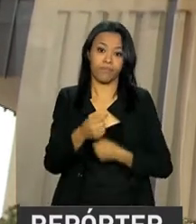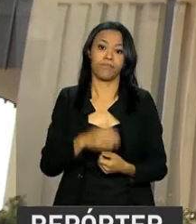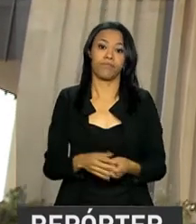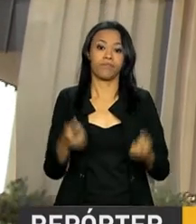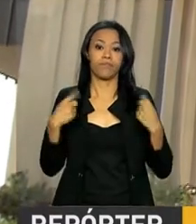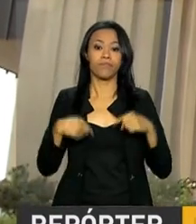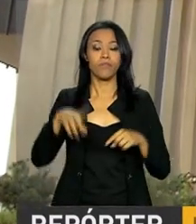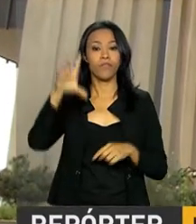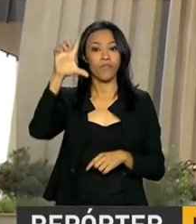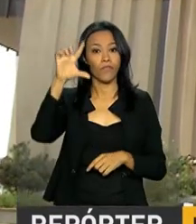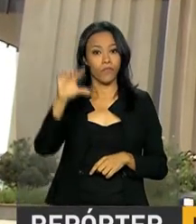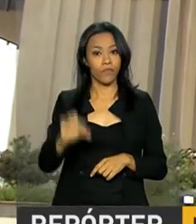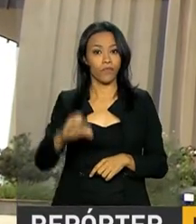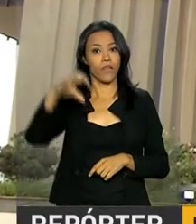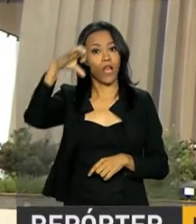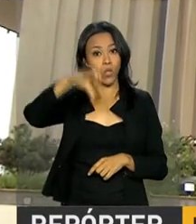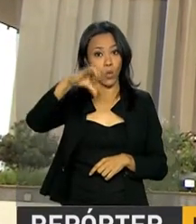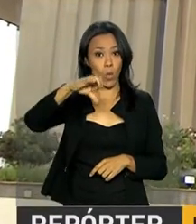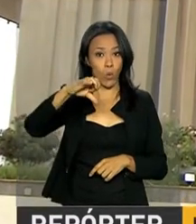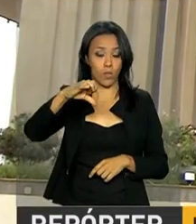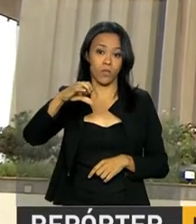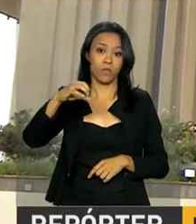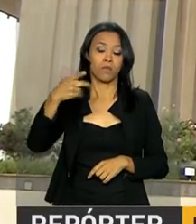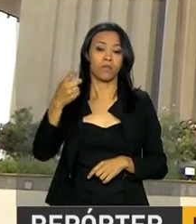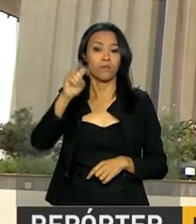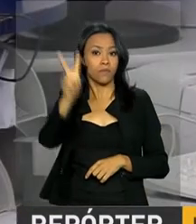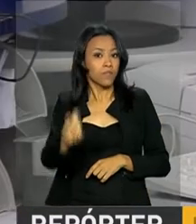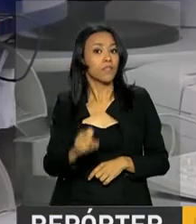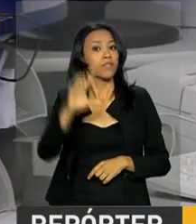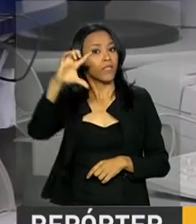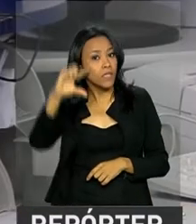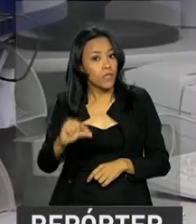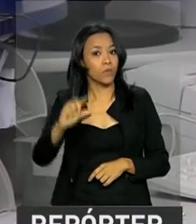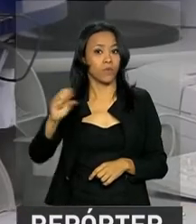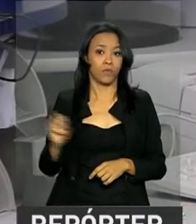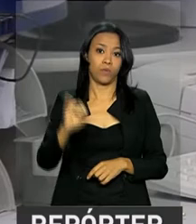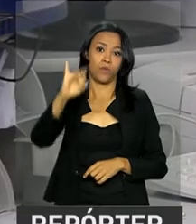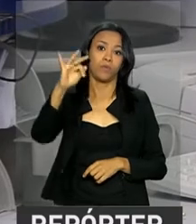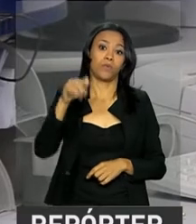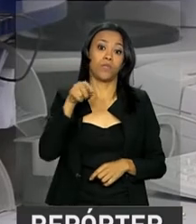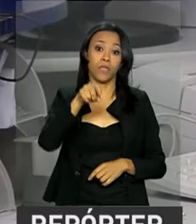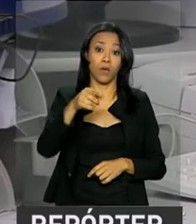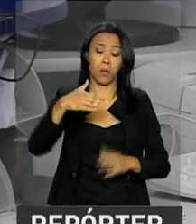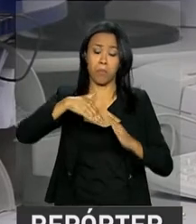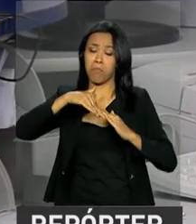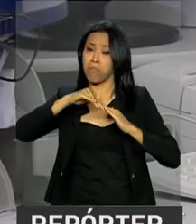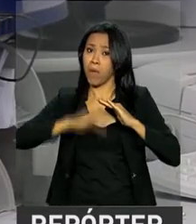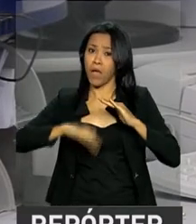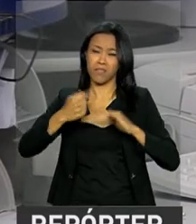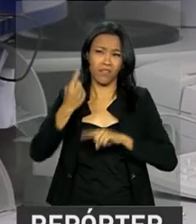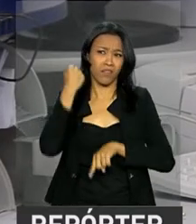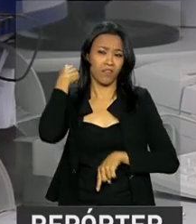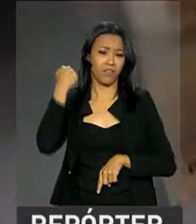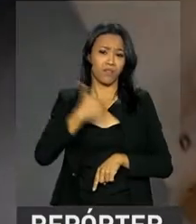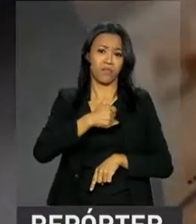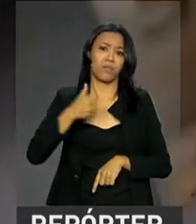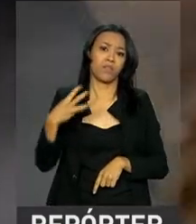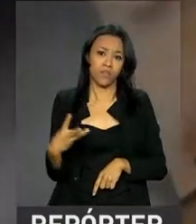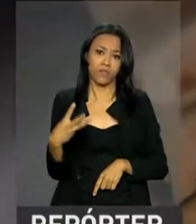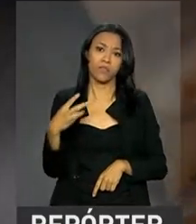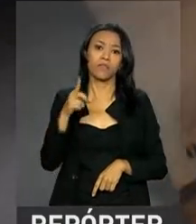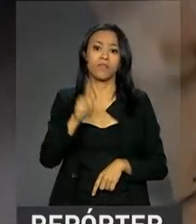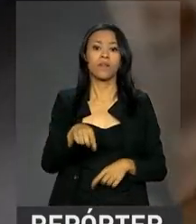Foi a nona redução seguida na taxa básica de juros do país, que chegou ao nível mais baixo desde 2013.